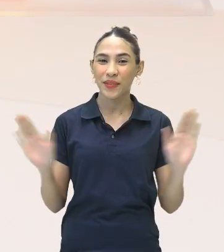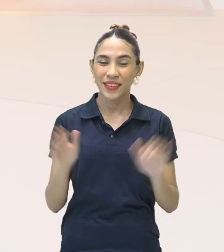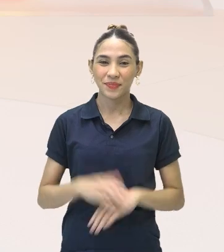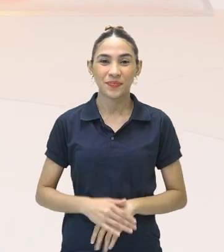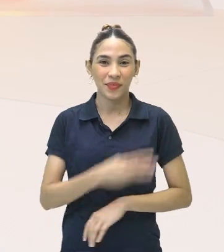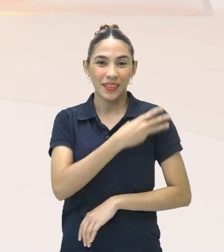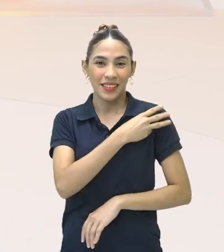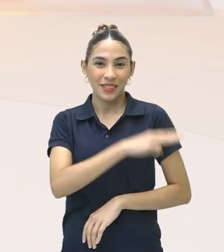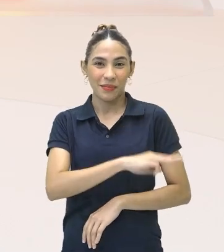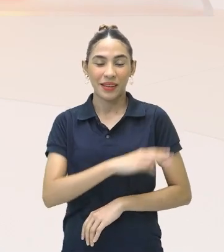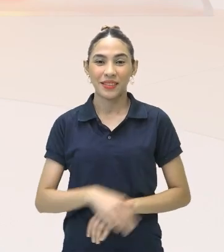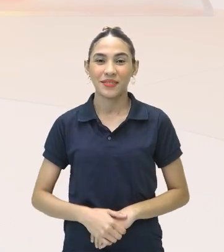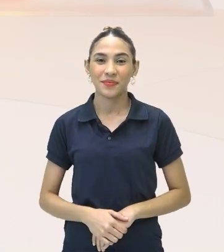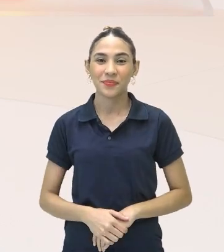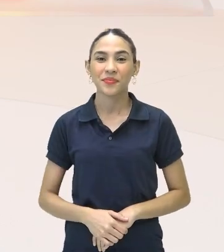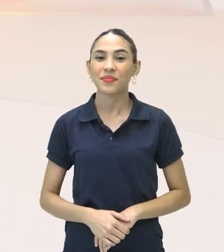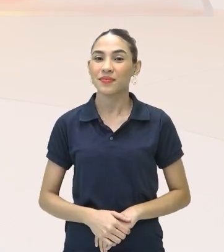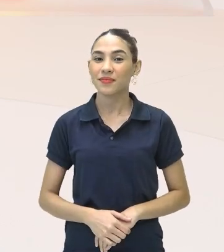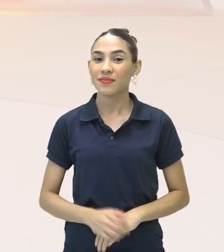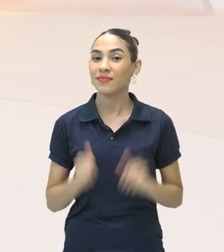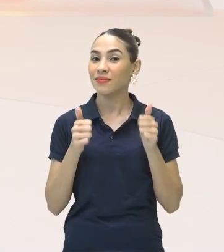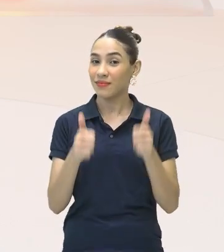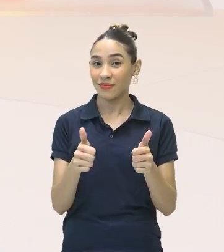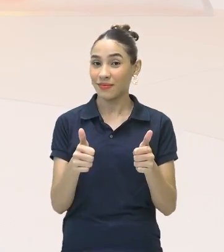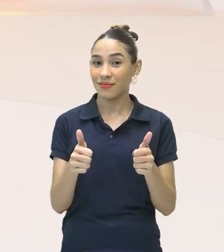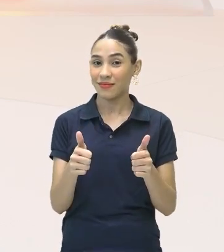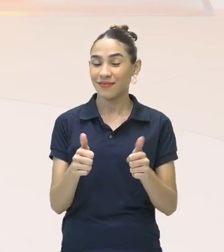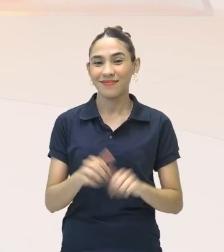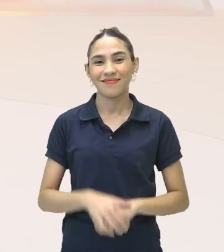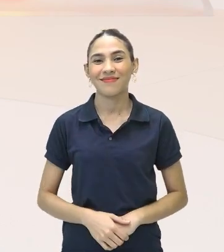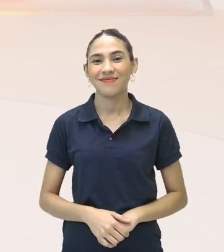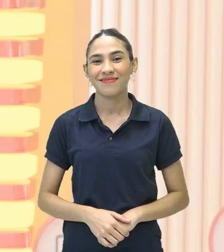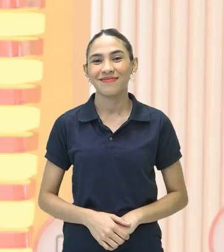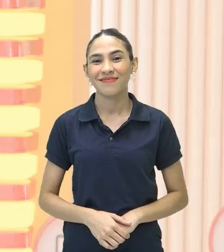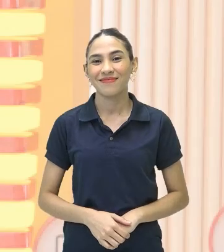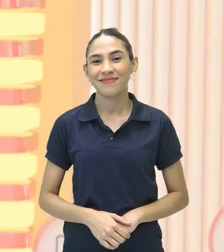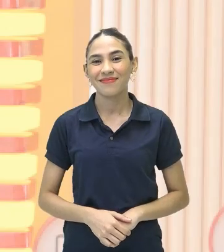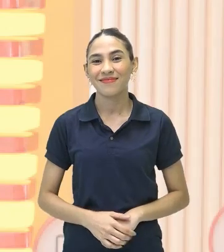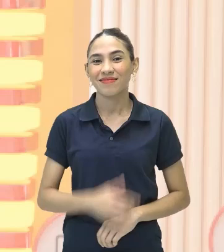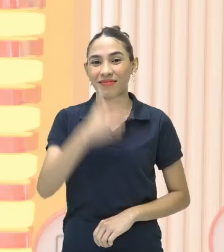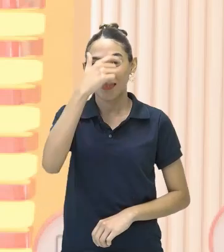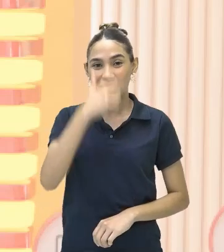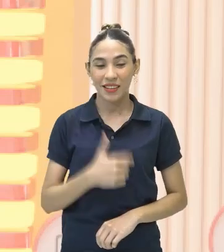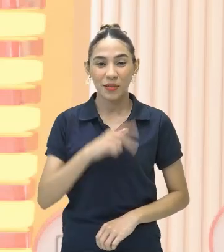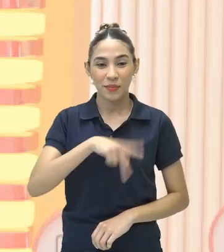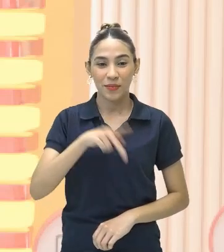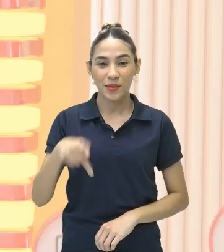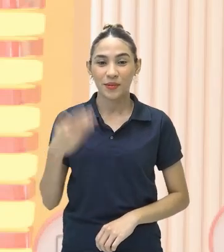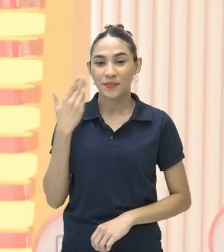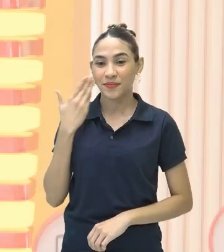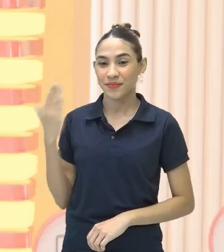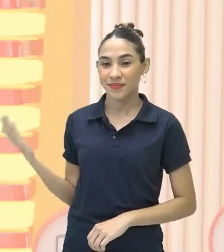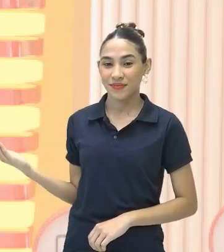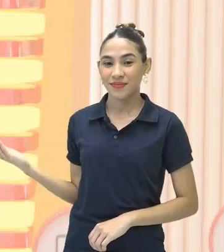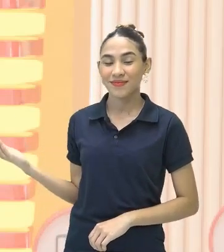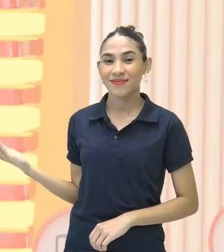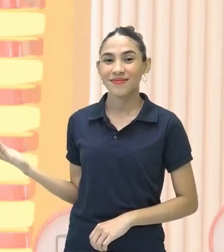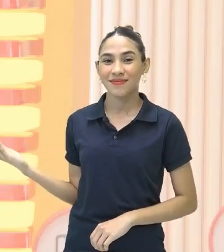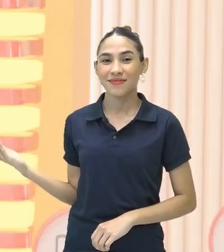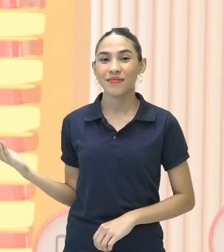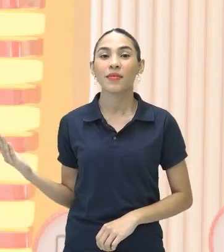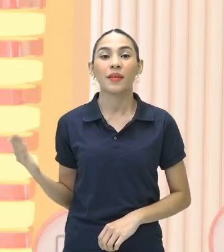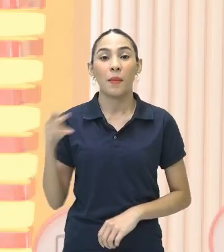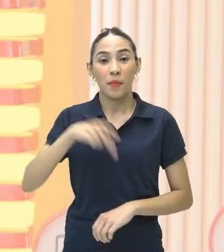Olá, terceira série do ensino médio, tudo bem com vocês? Eu sou o professor Rosângelo Assis,